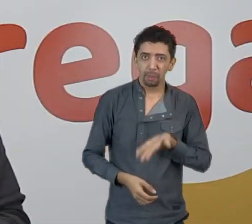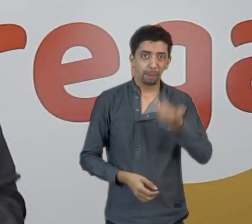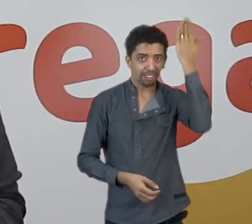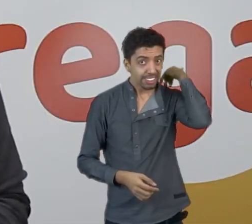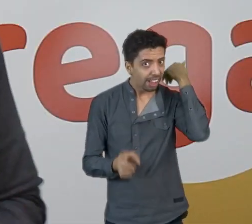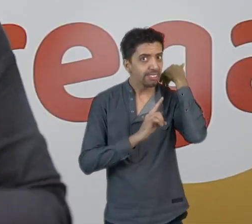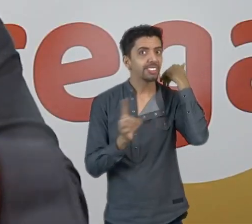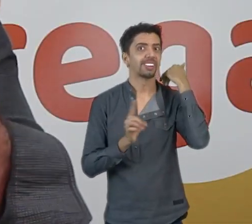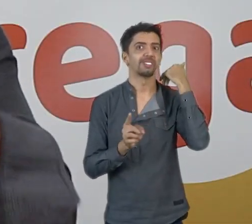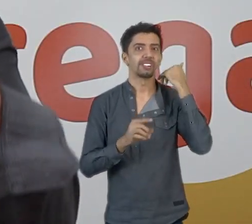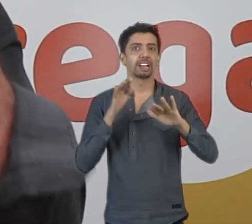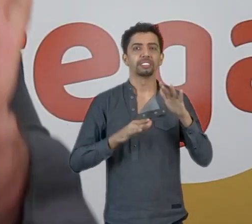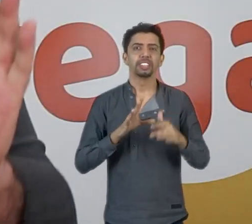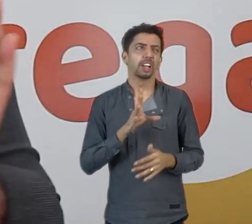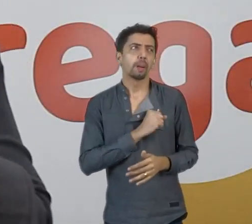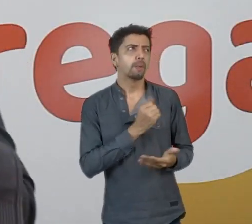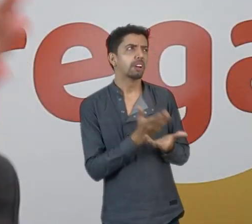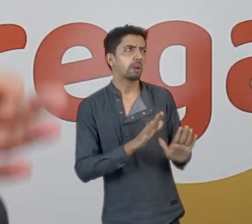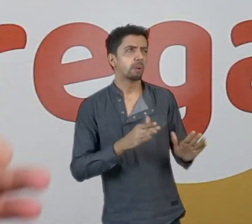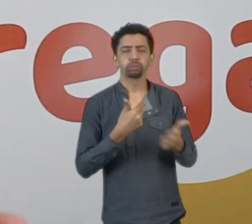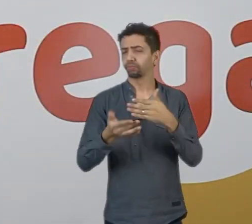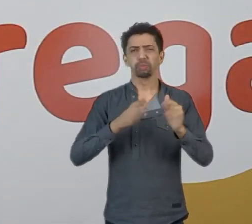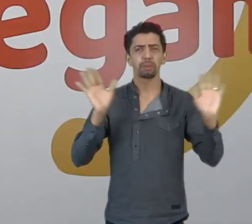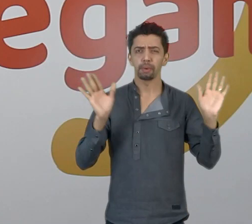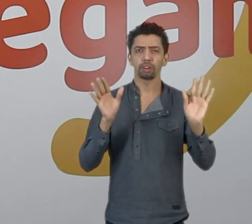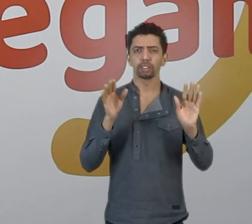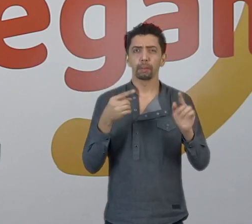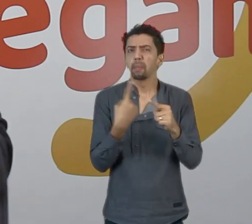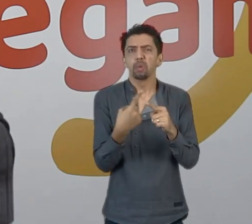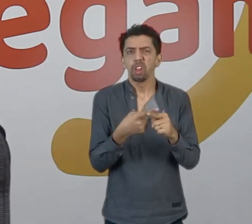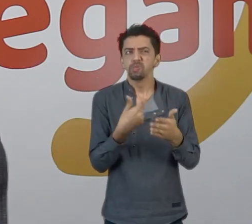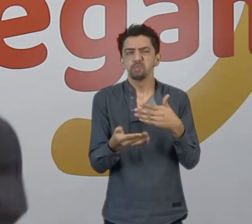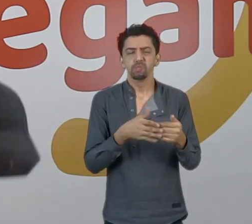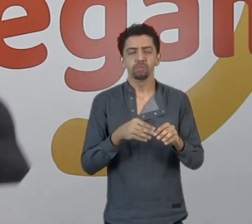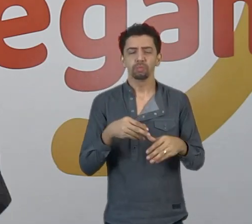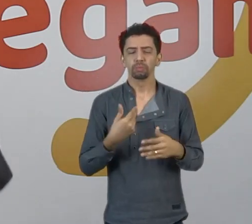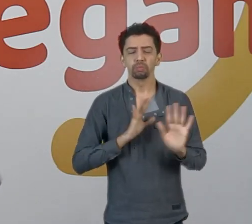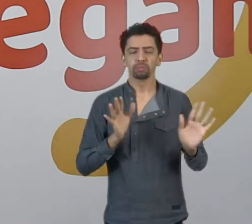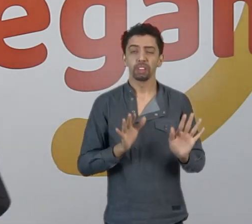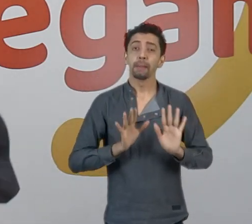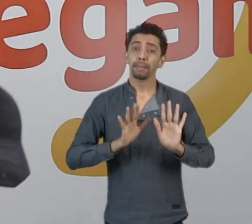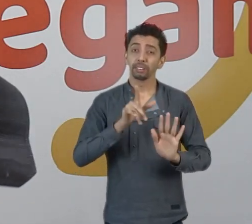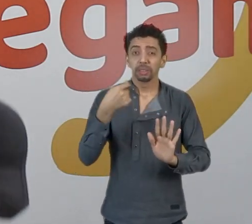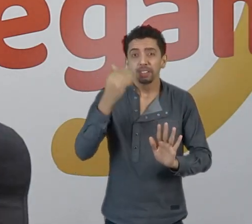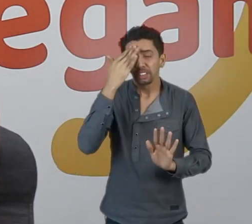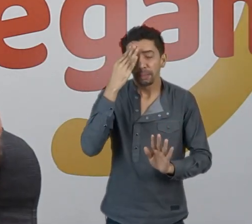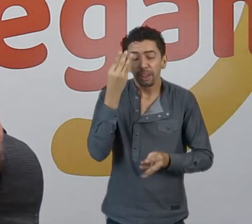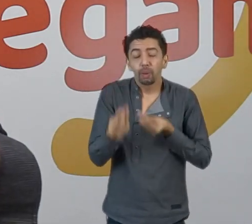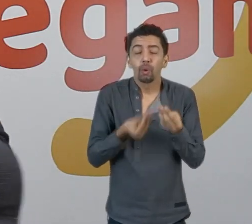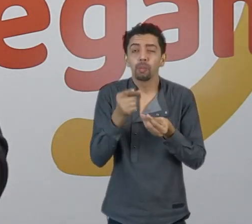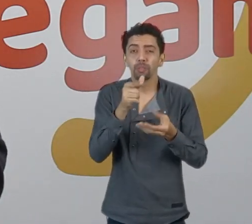anteriormente O Amor Acabou você não importa aqui Qual é o motivo o importante é você saber como é que você